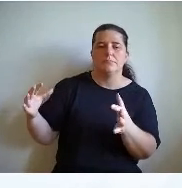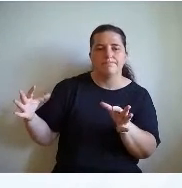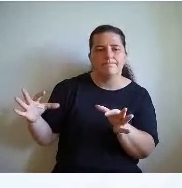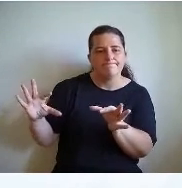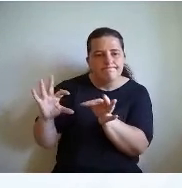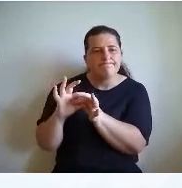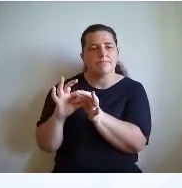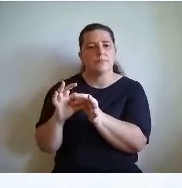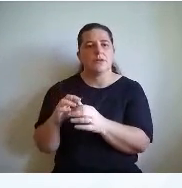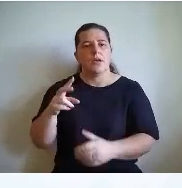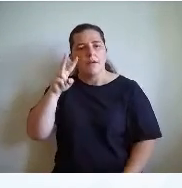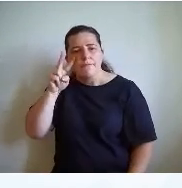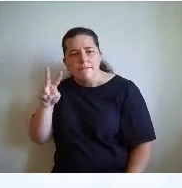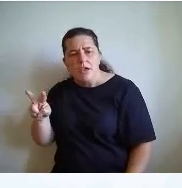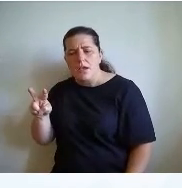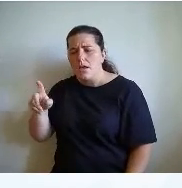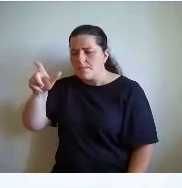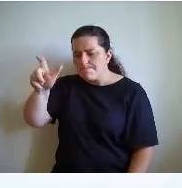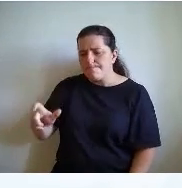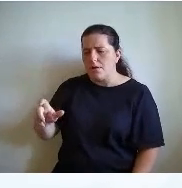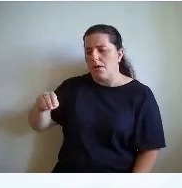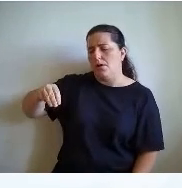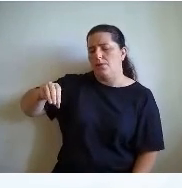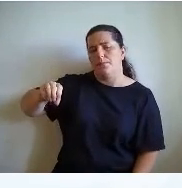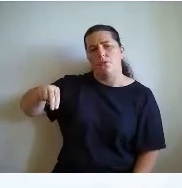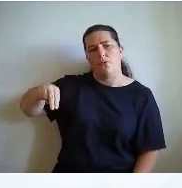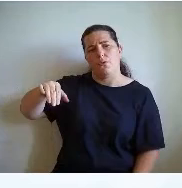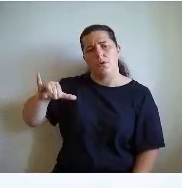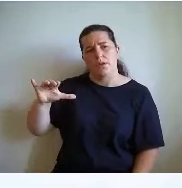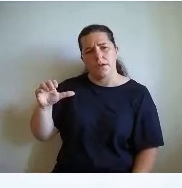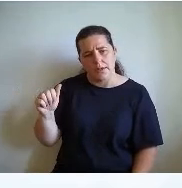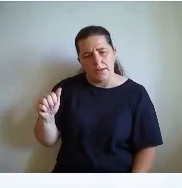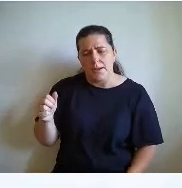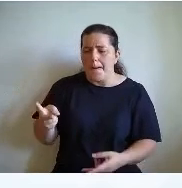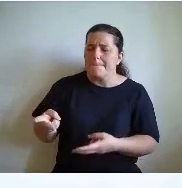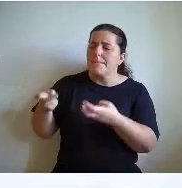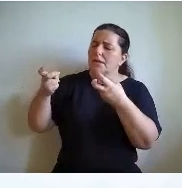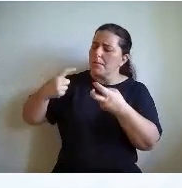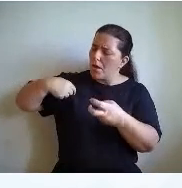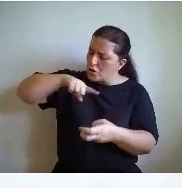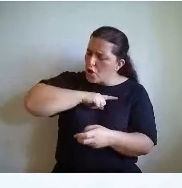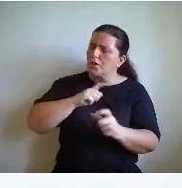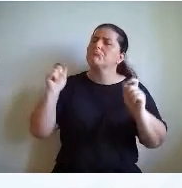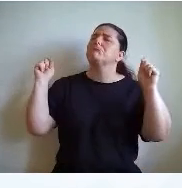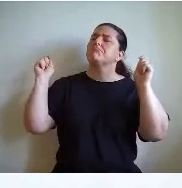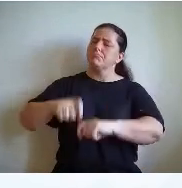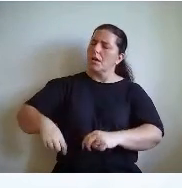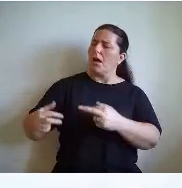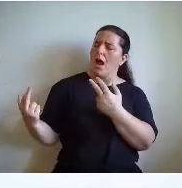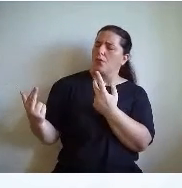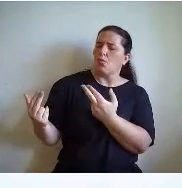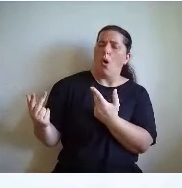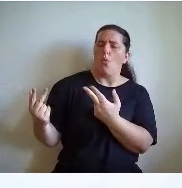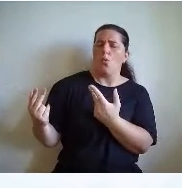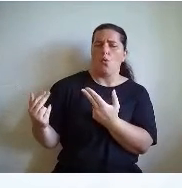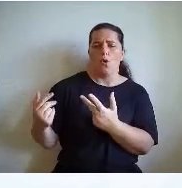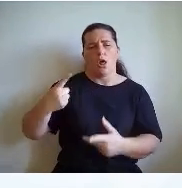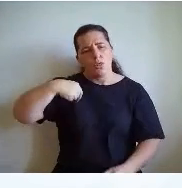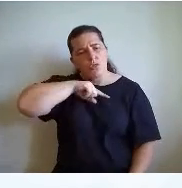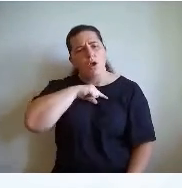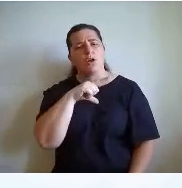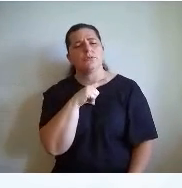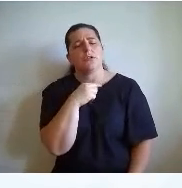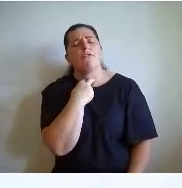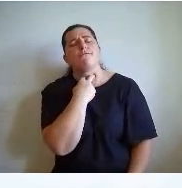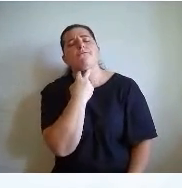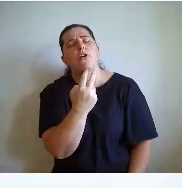Mônica Veloso e percebam que todas nós podemos mais, que todas nós temos voz, sim,